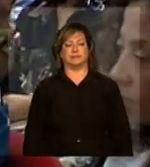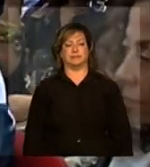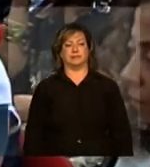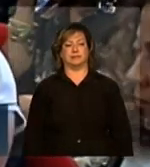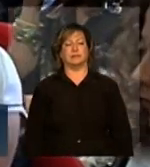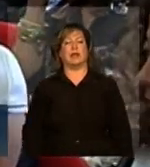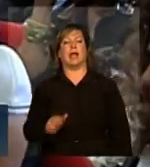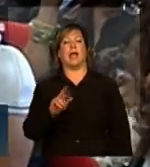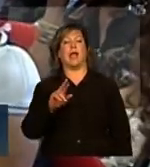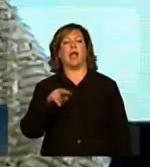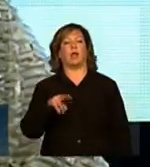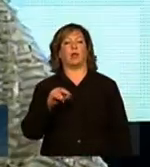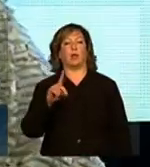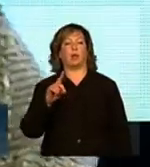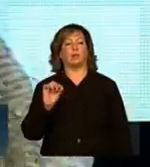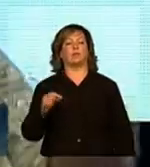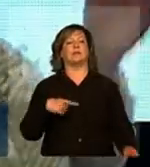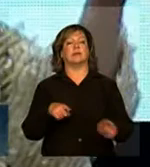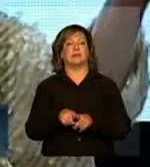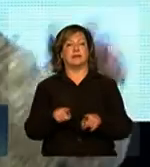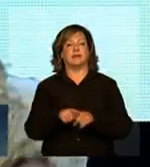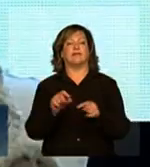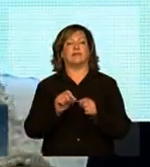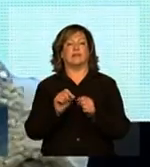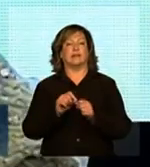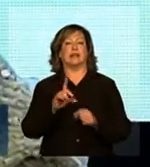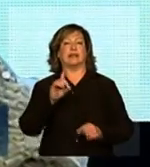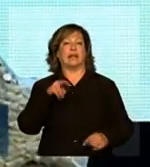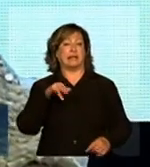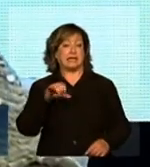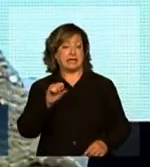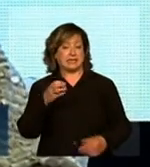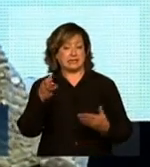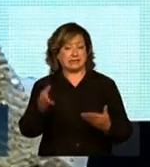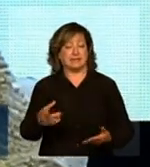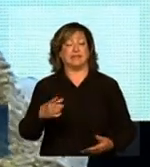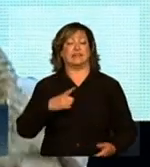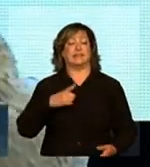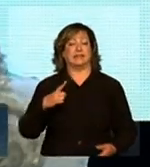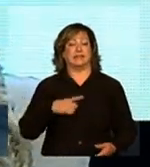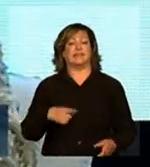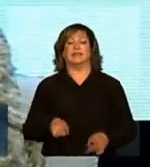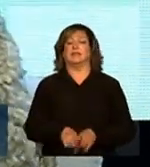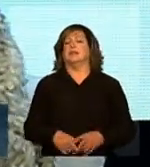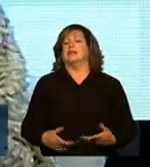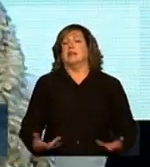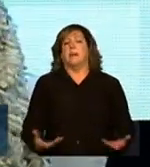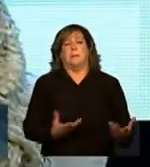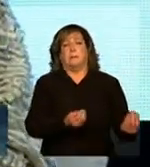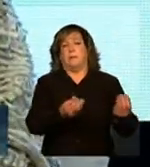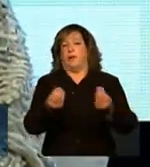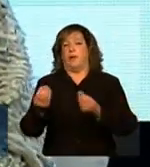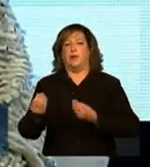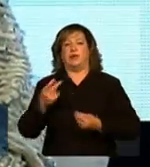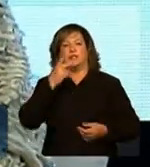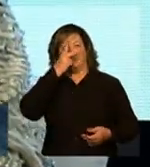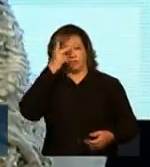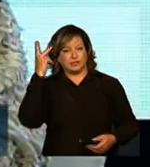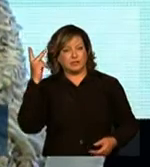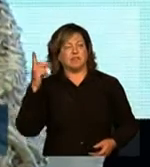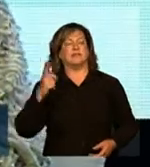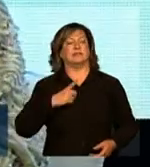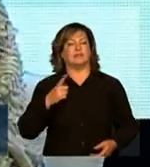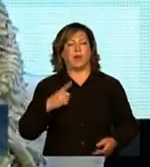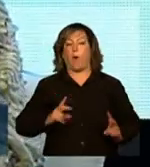O Arnoldo, que vem liderando esse debate agora, a Denise, que está à frente da direção. Então, nós temos muita gente